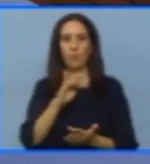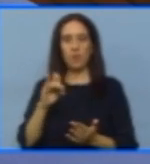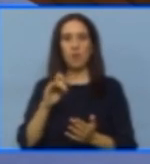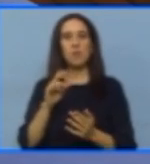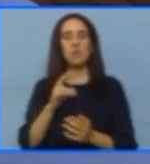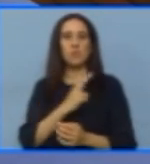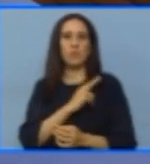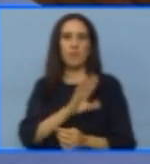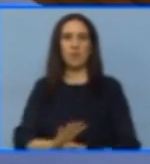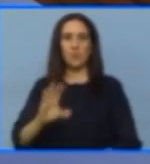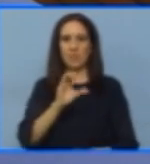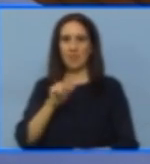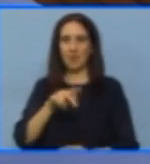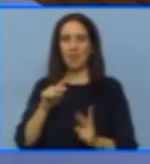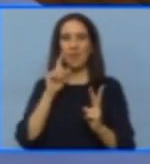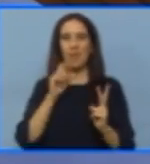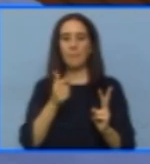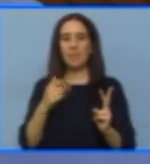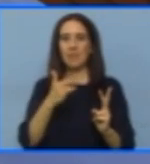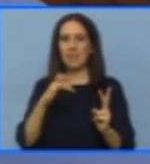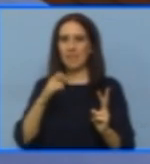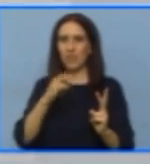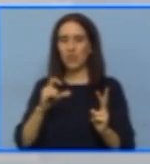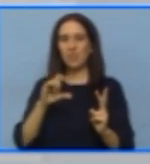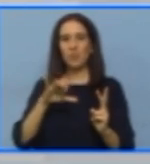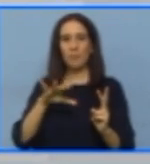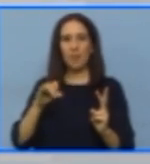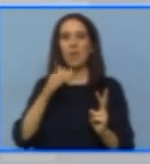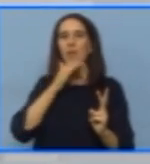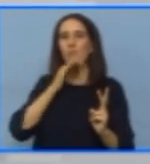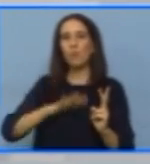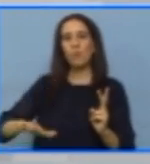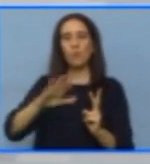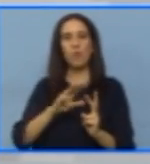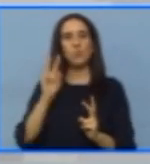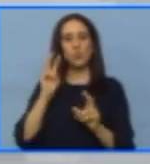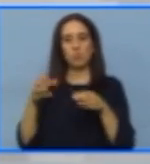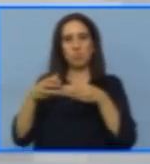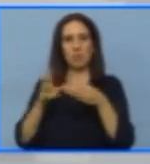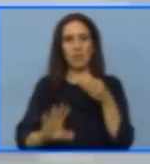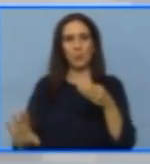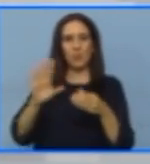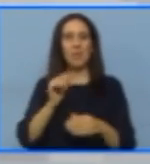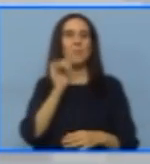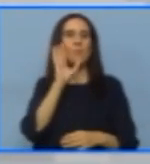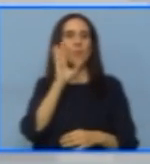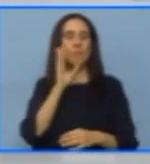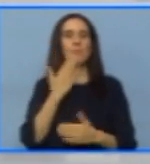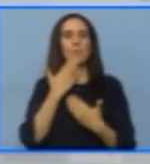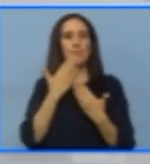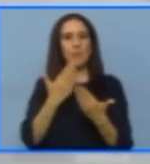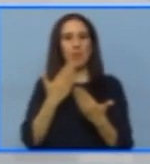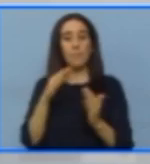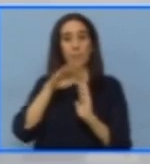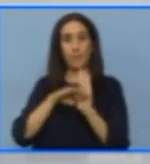nacional do CNE, e Beatriz Chambel, da região de Évora, também do Corpo Nacional de Escutas. Muito boa tarde, obrigado por estarem